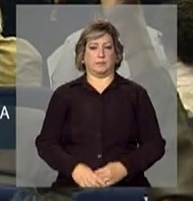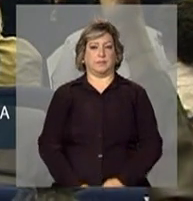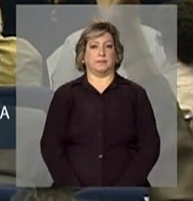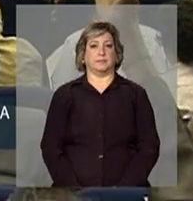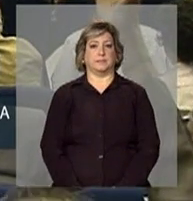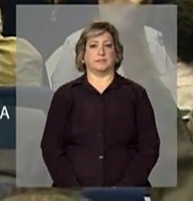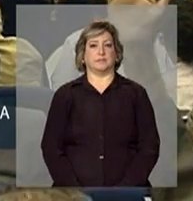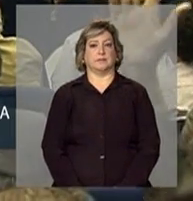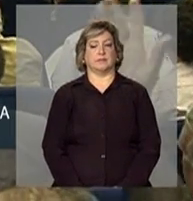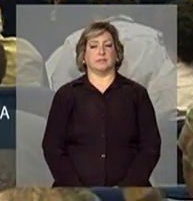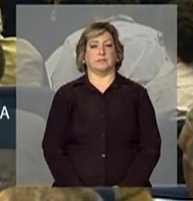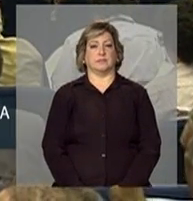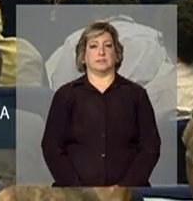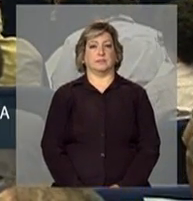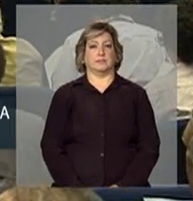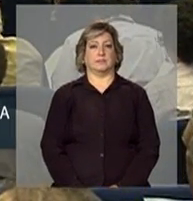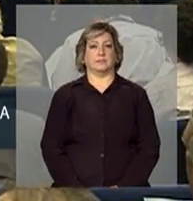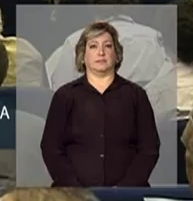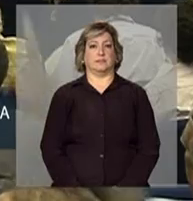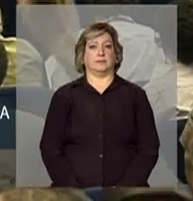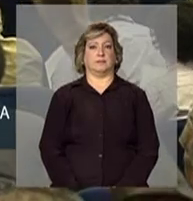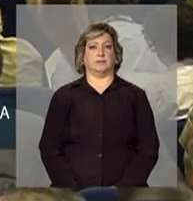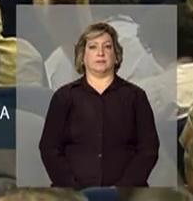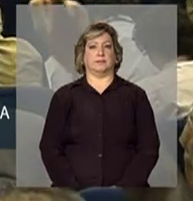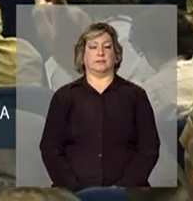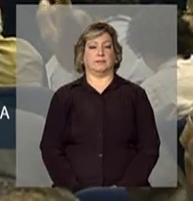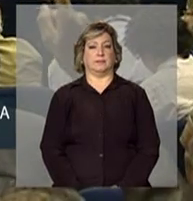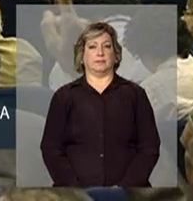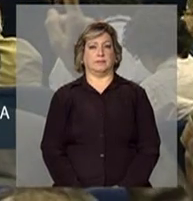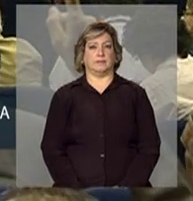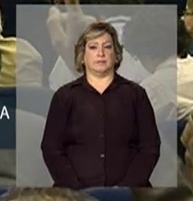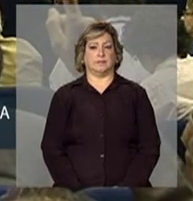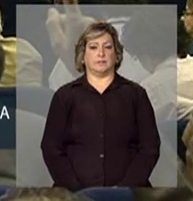bem antes. Desculpe.